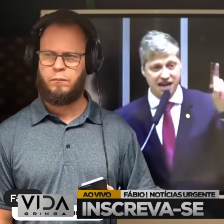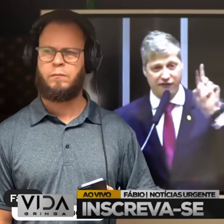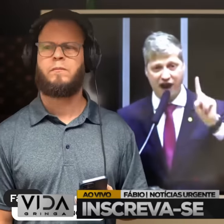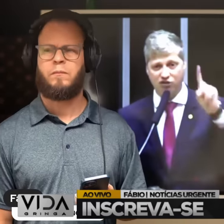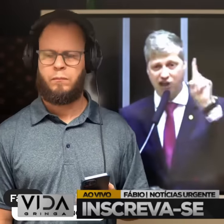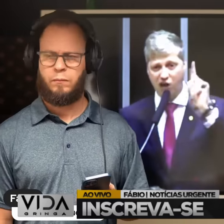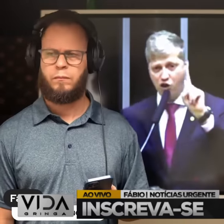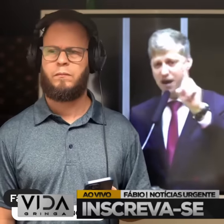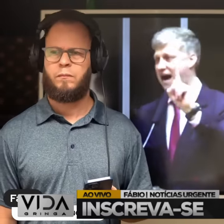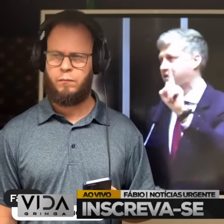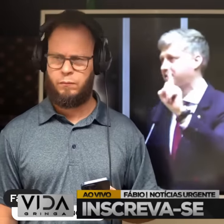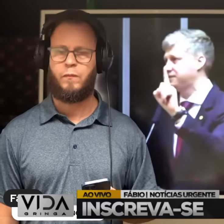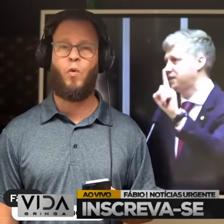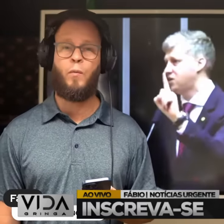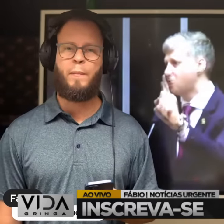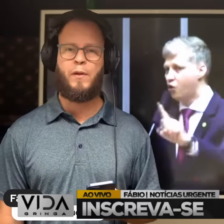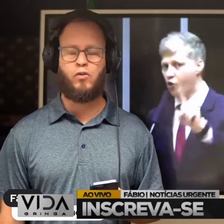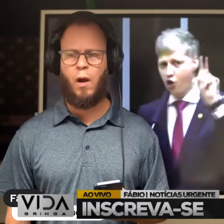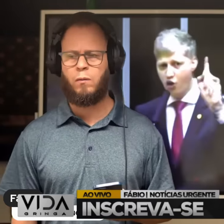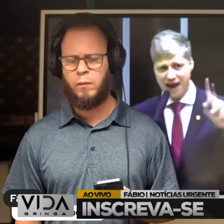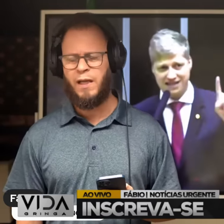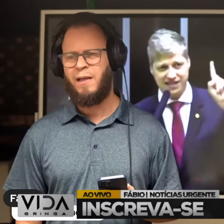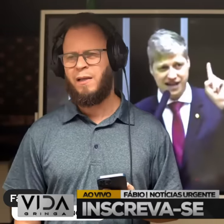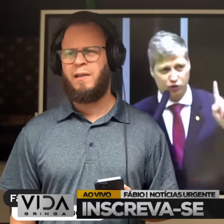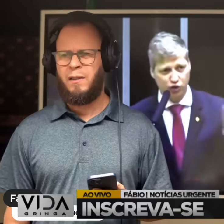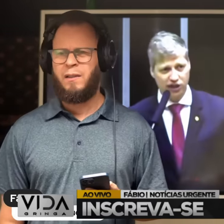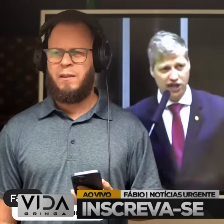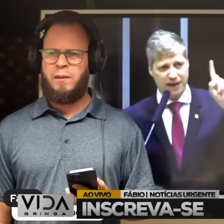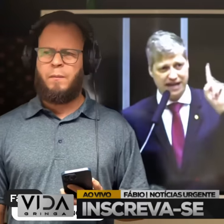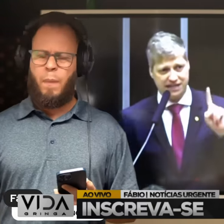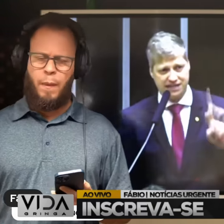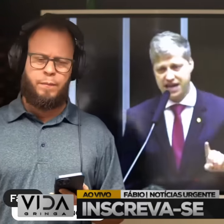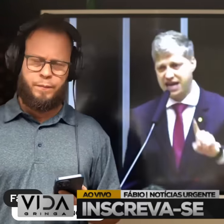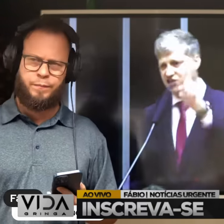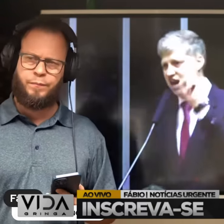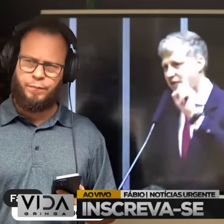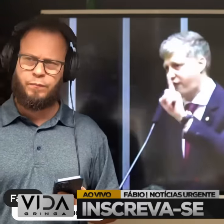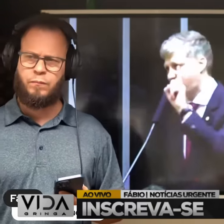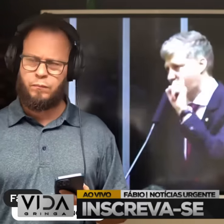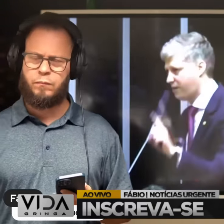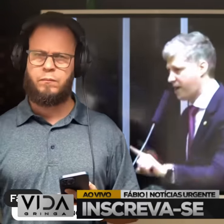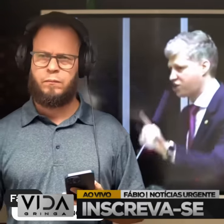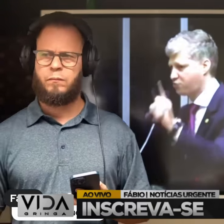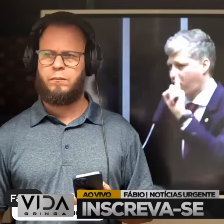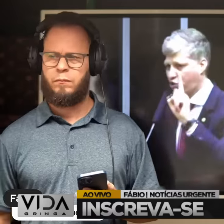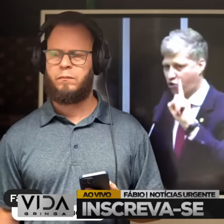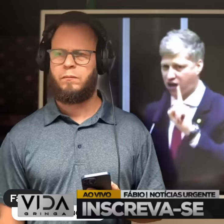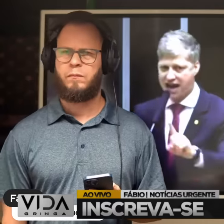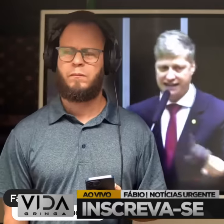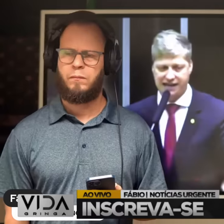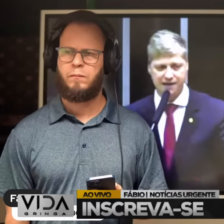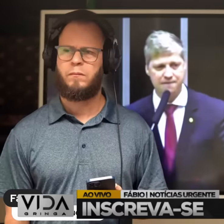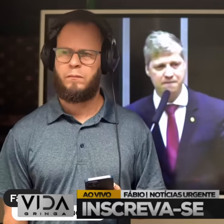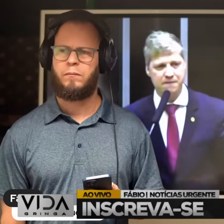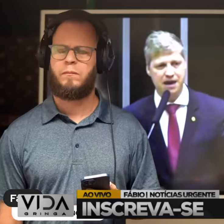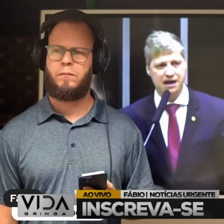ainda falta uma. Uma, pessoal. Uma assinatura para que seja efetivamente